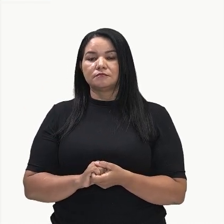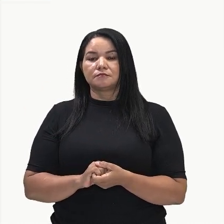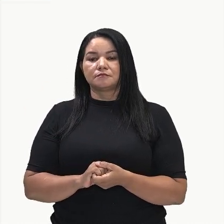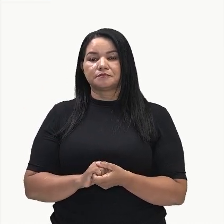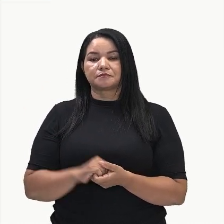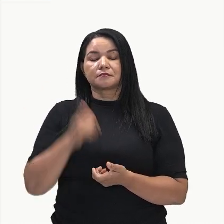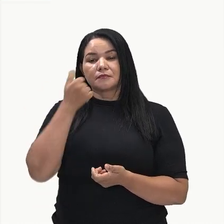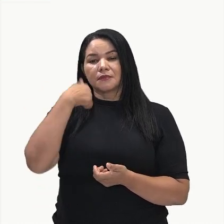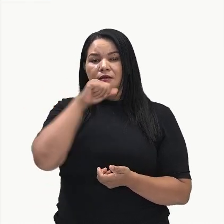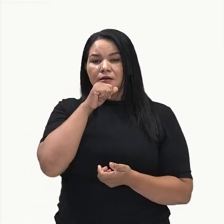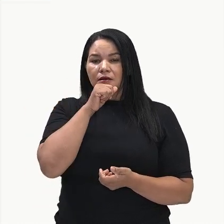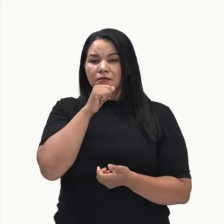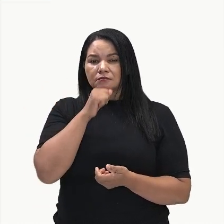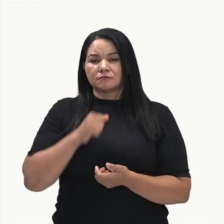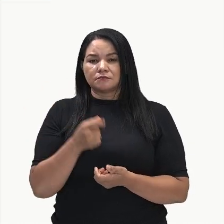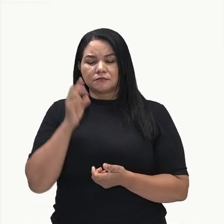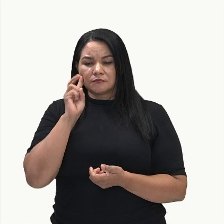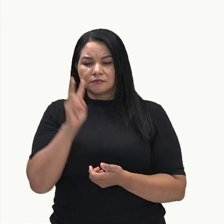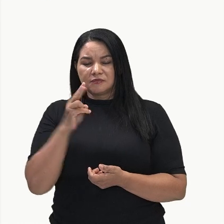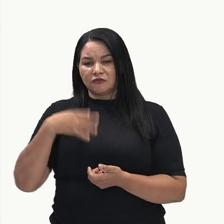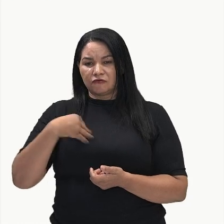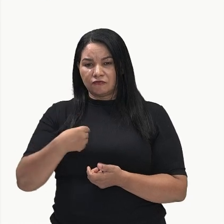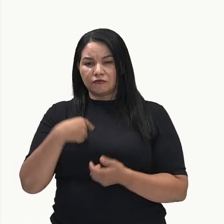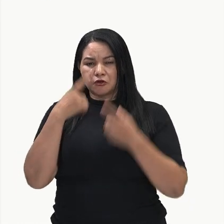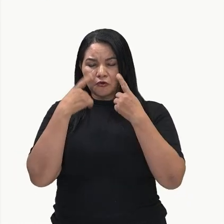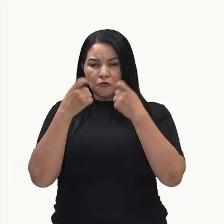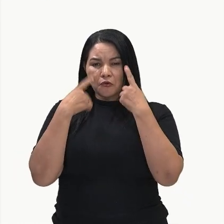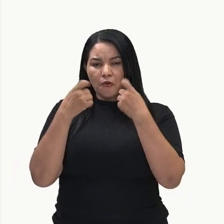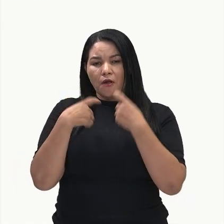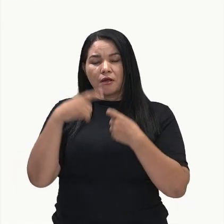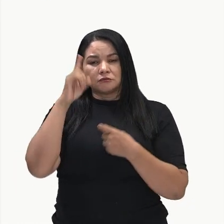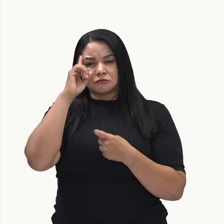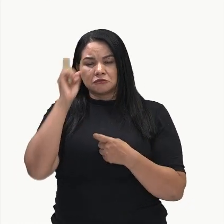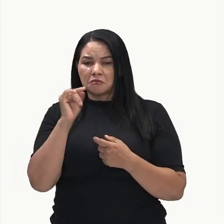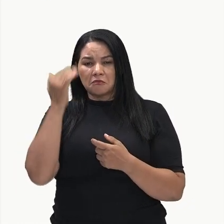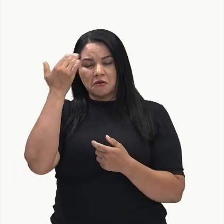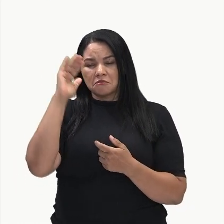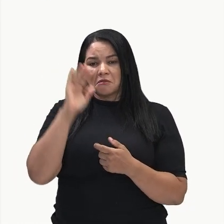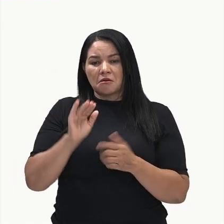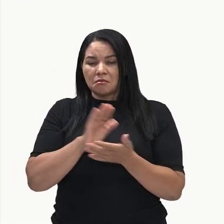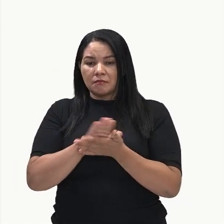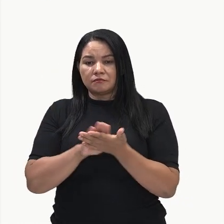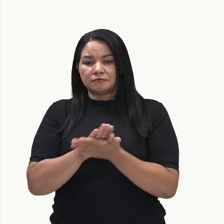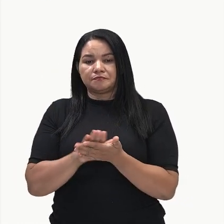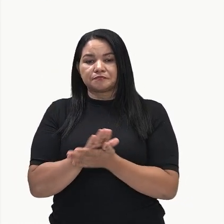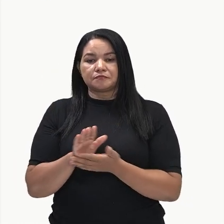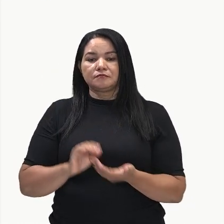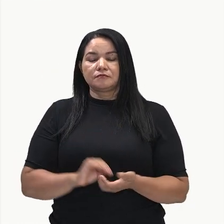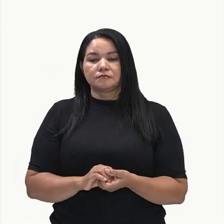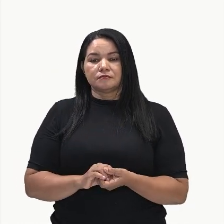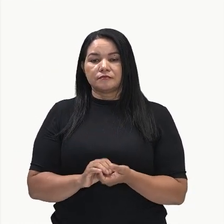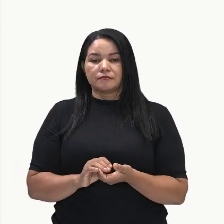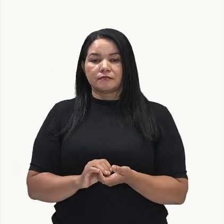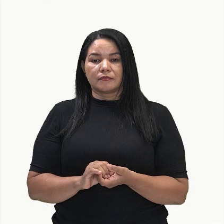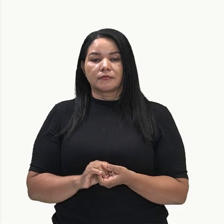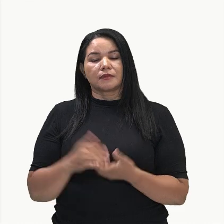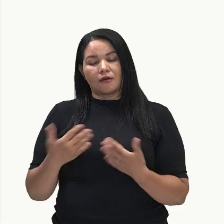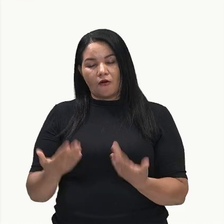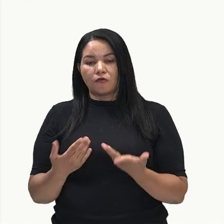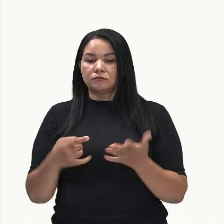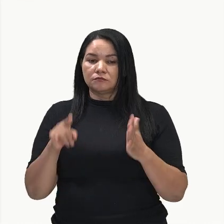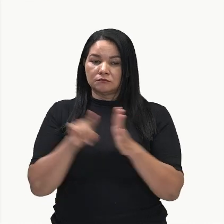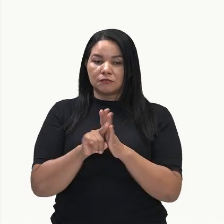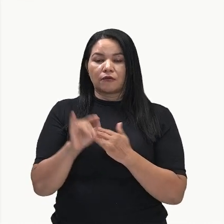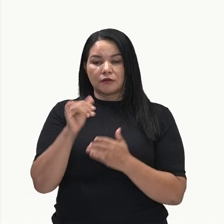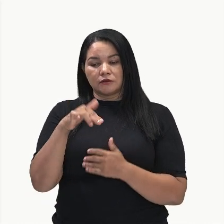não está entendendo por que o filho está chorando, porque llora seu filho. Ele não entende o motivo, porque é uma pergunta indireta, né?